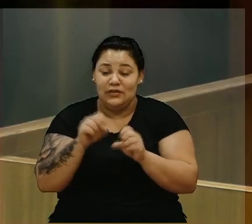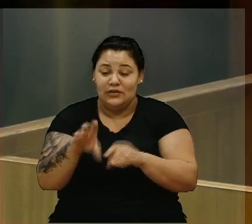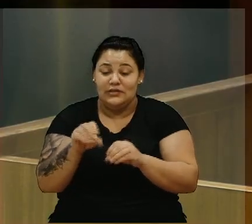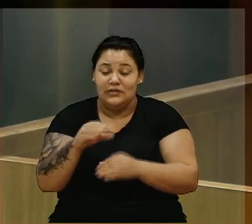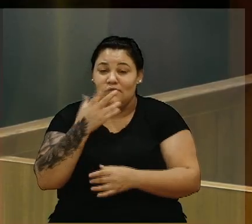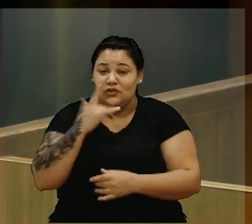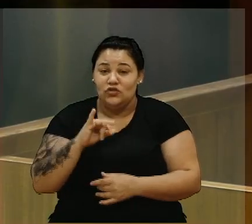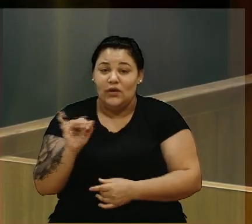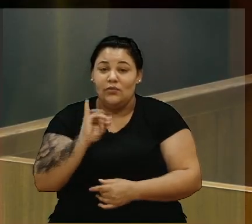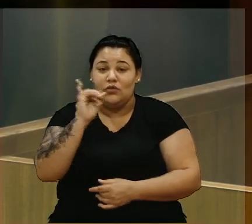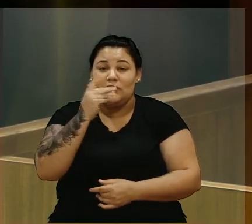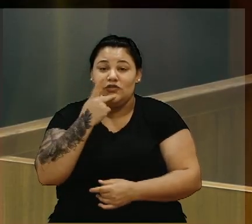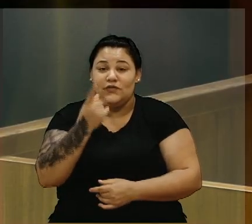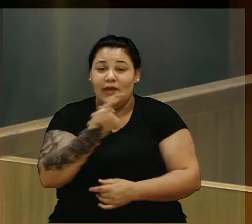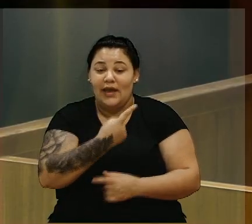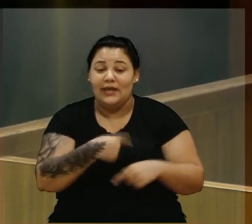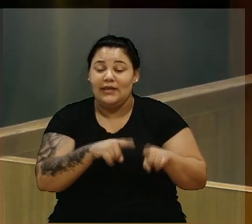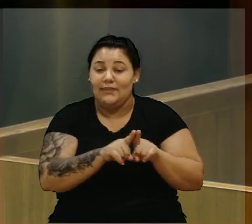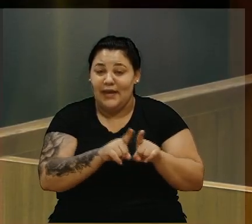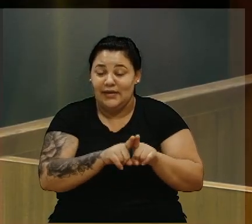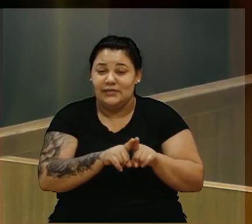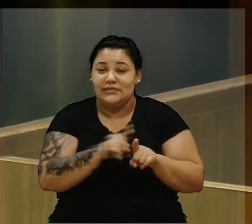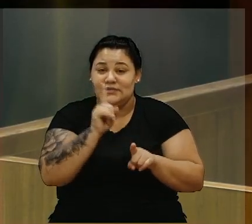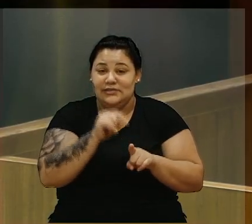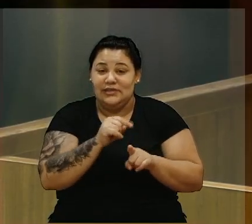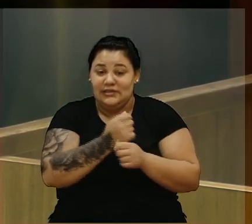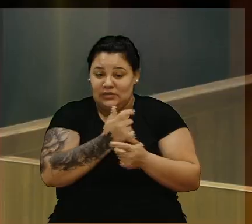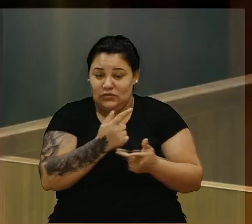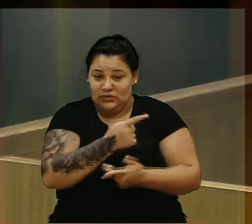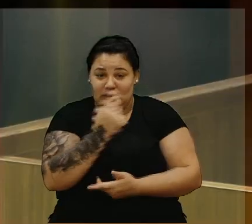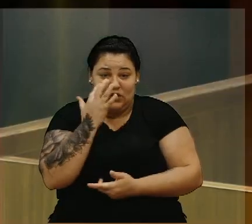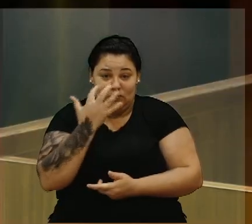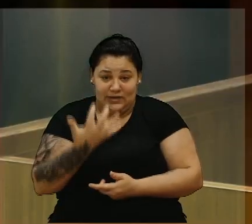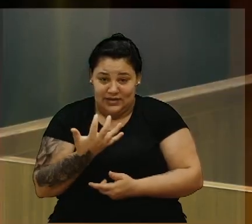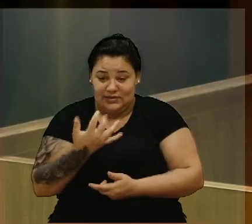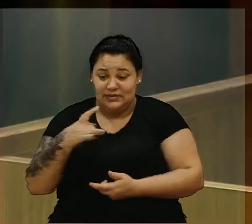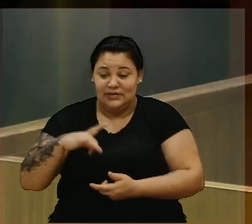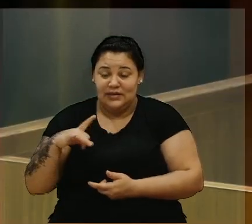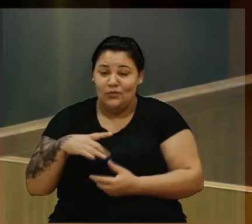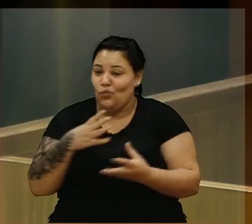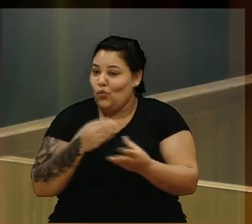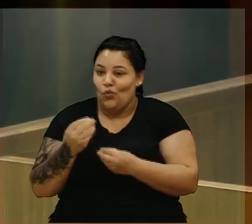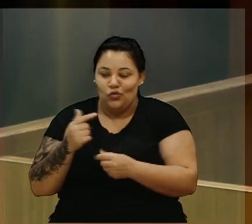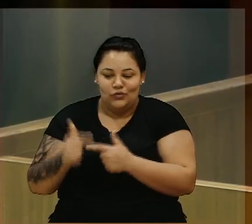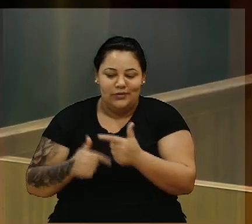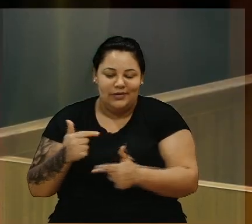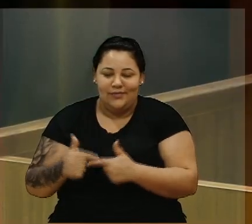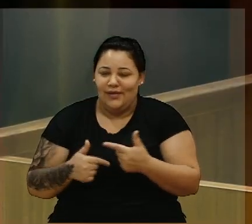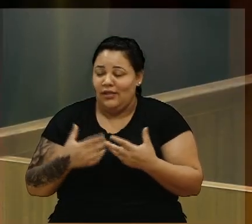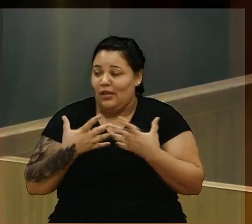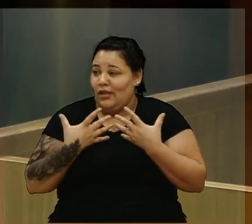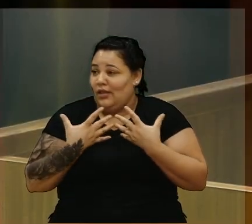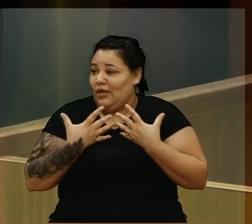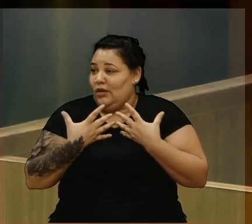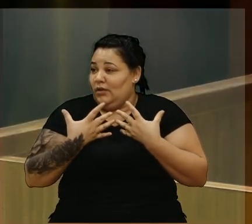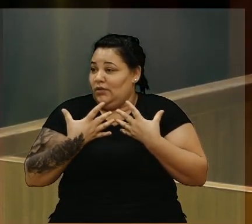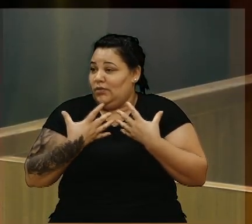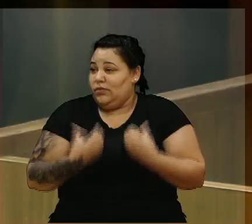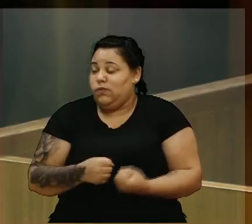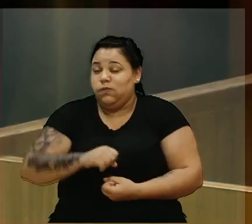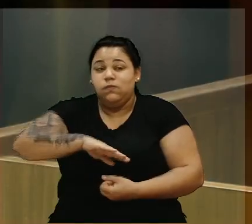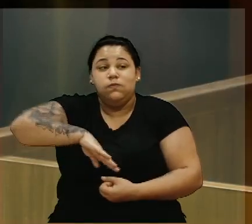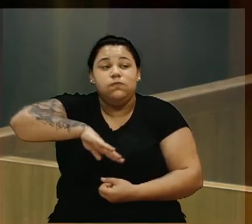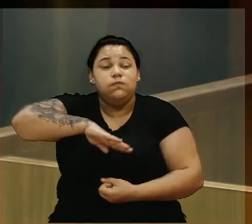importante destacar que essas situações geram um acúmulo de trabalho, um desgaste, uma estafa tão